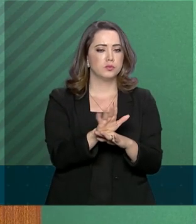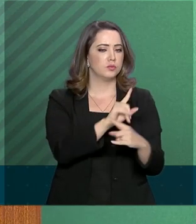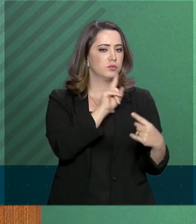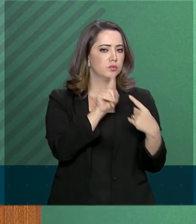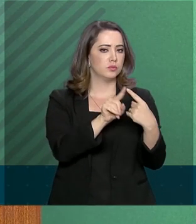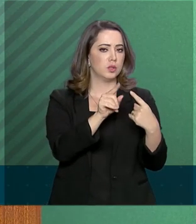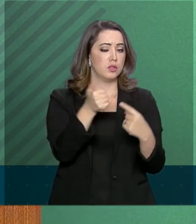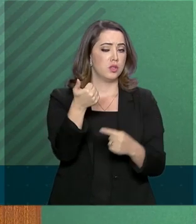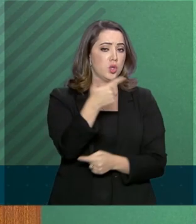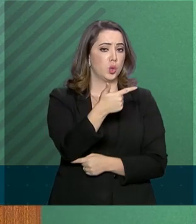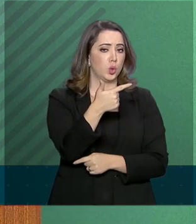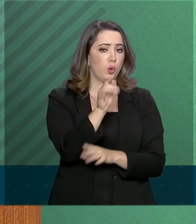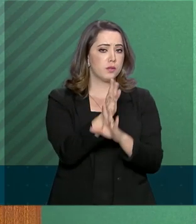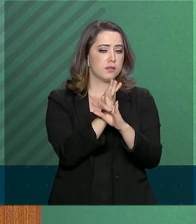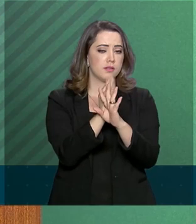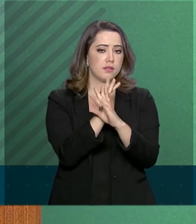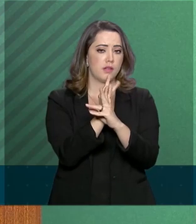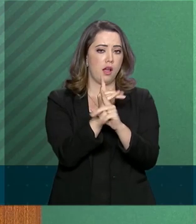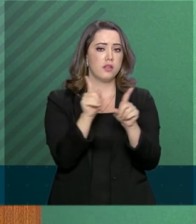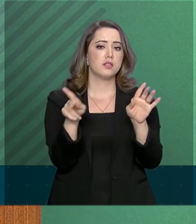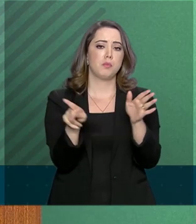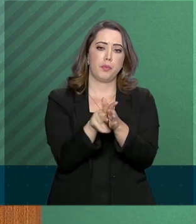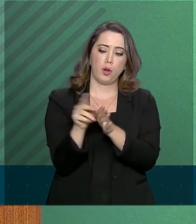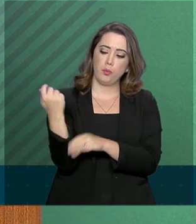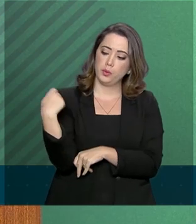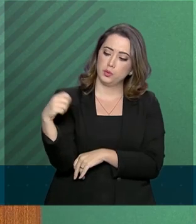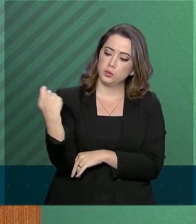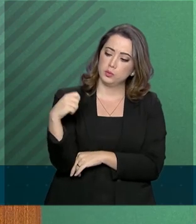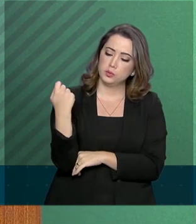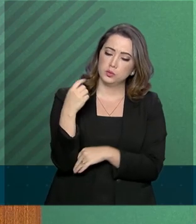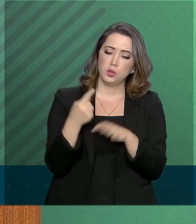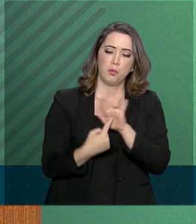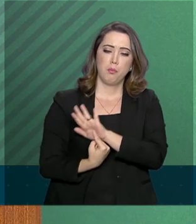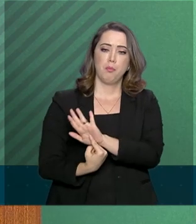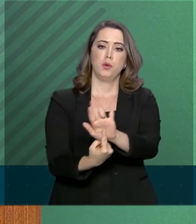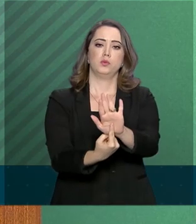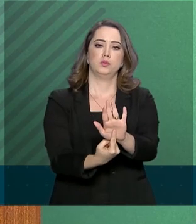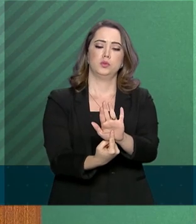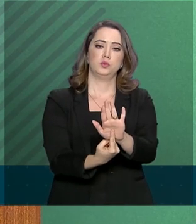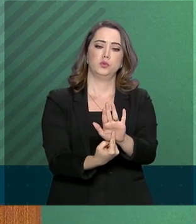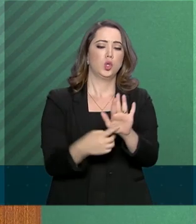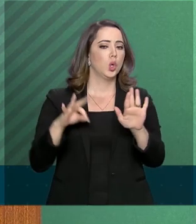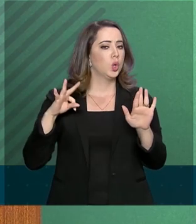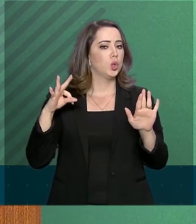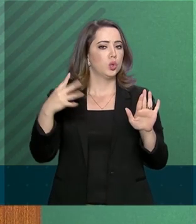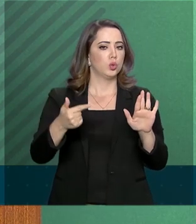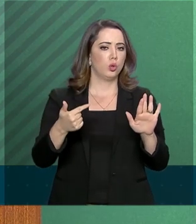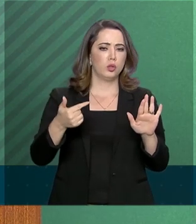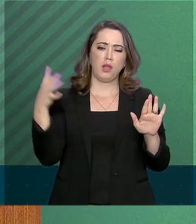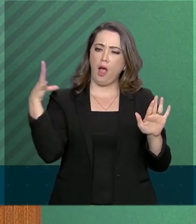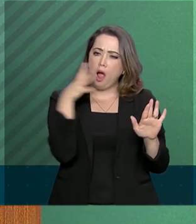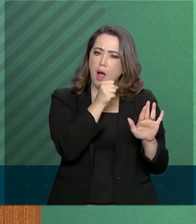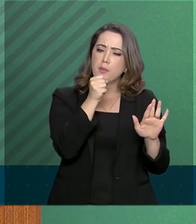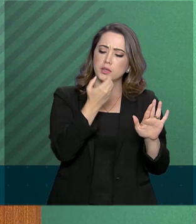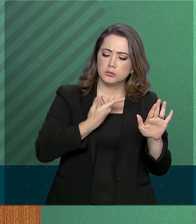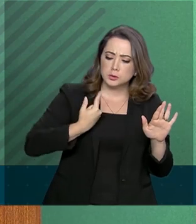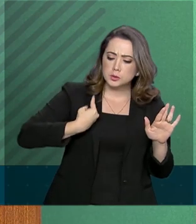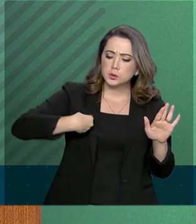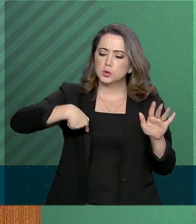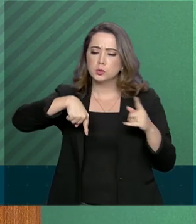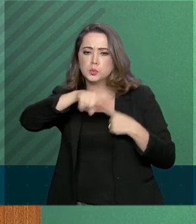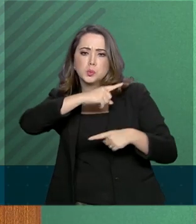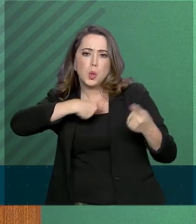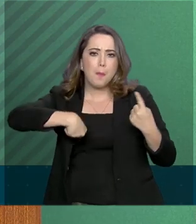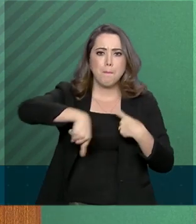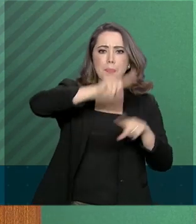12 municípios gaúchos e demonstra todo o dinamismo e determinação